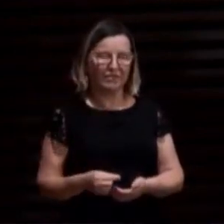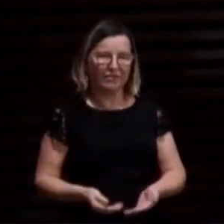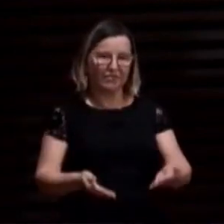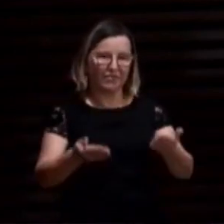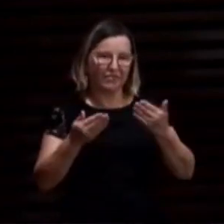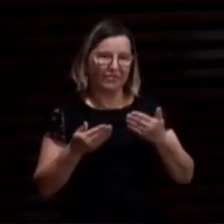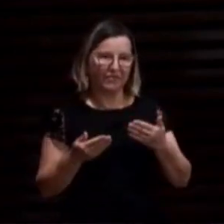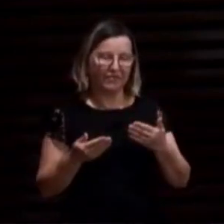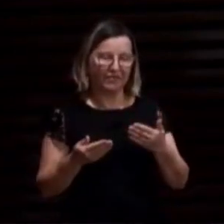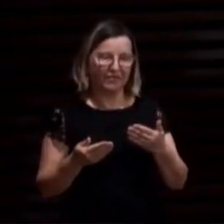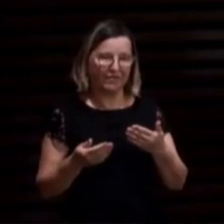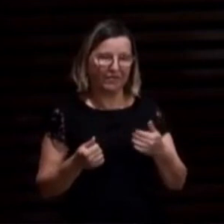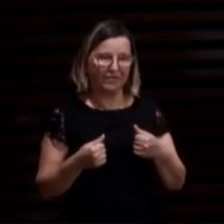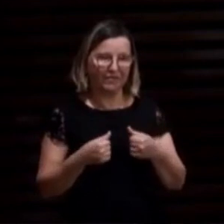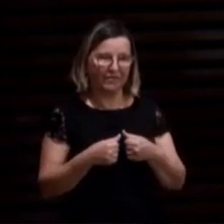este encargo